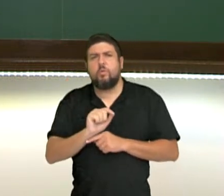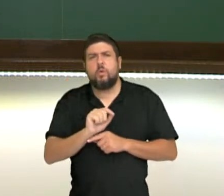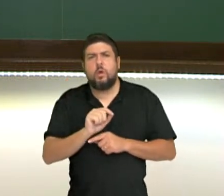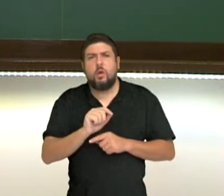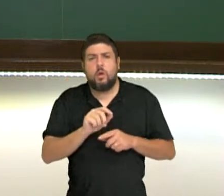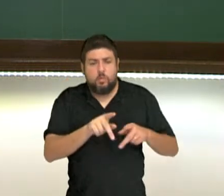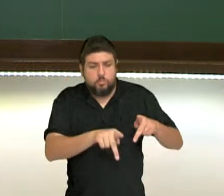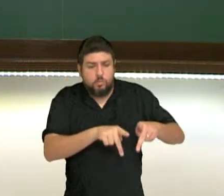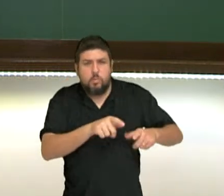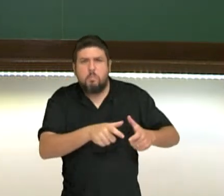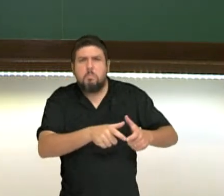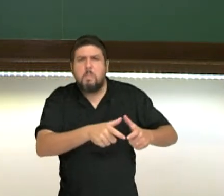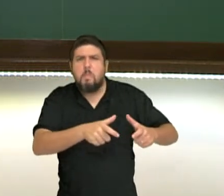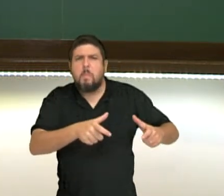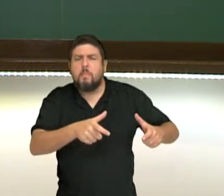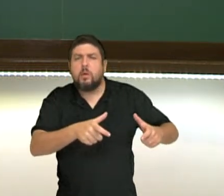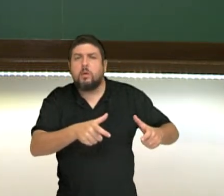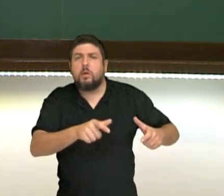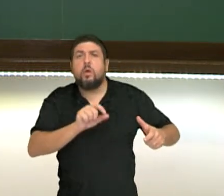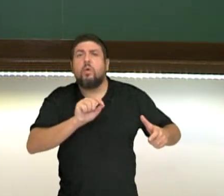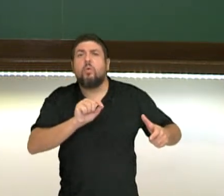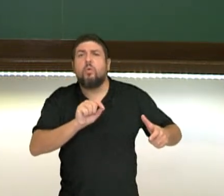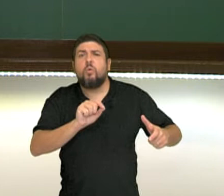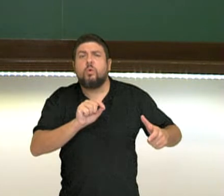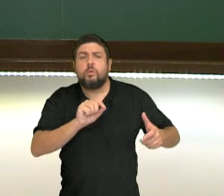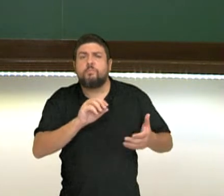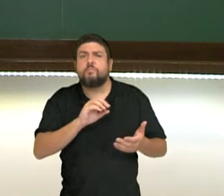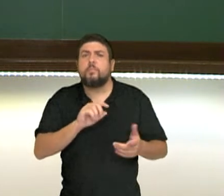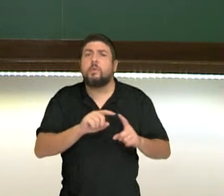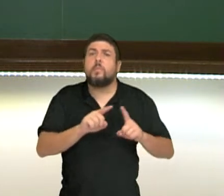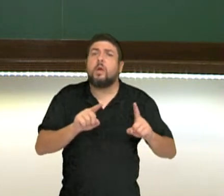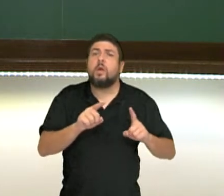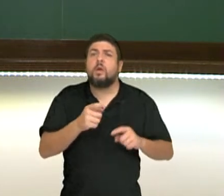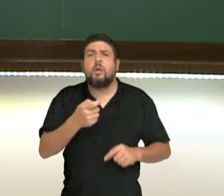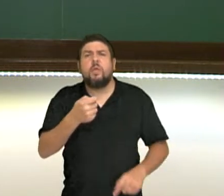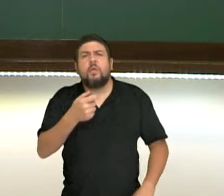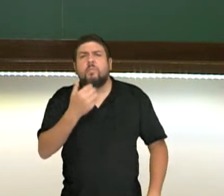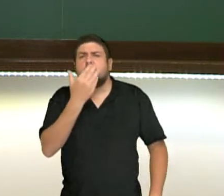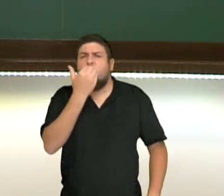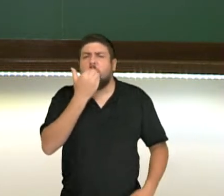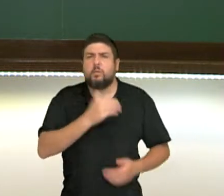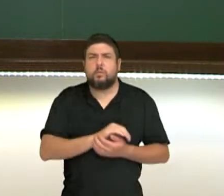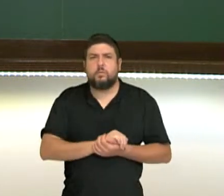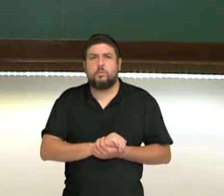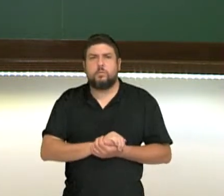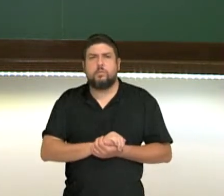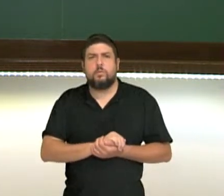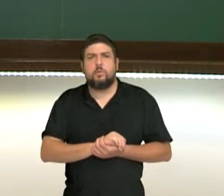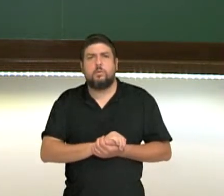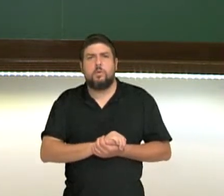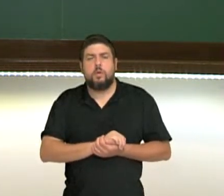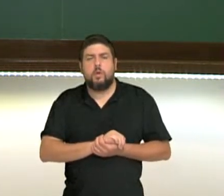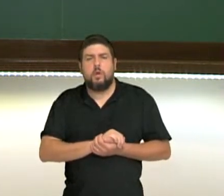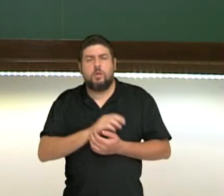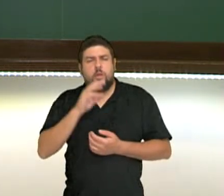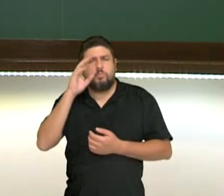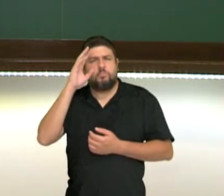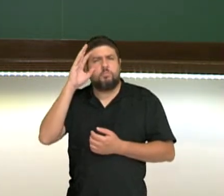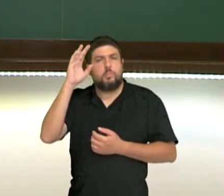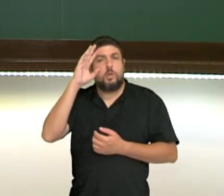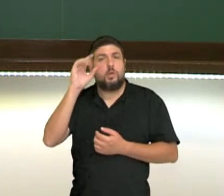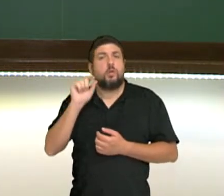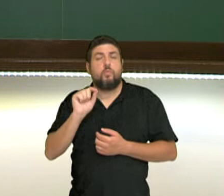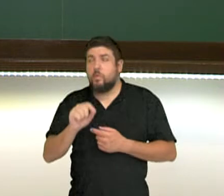para pouca comida então ele acreditava que ia chegar um momento que iria haver a escassez de